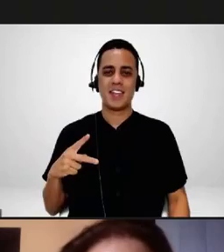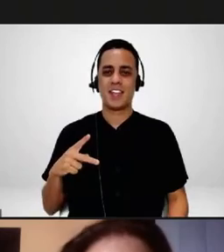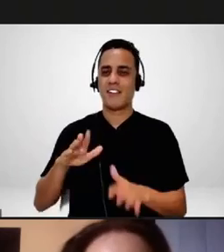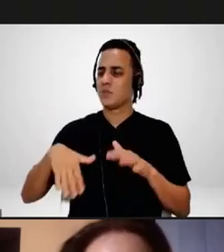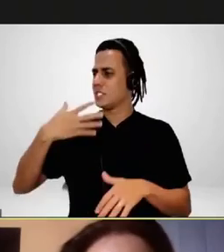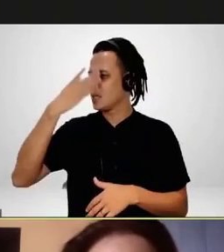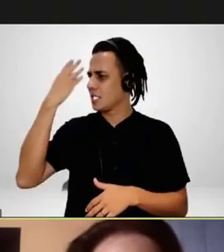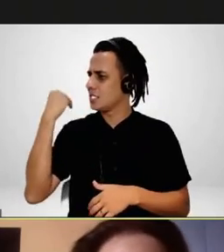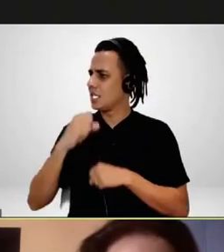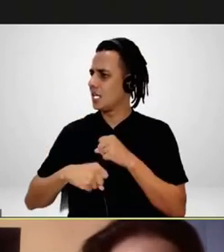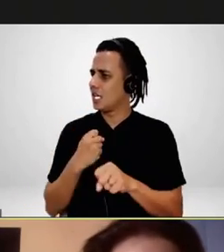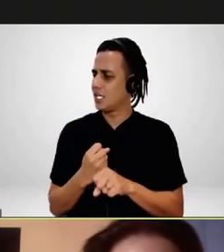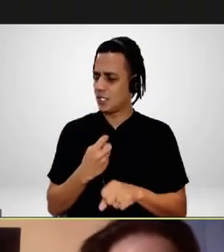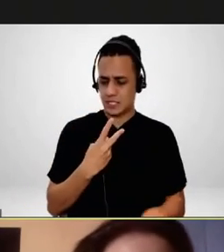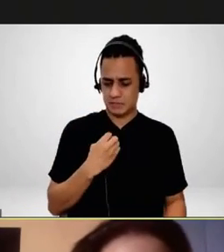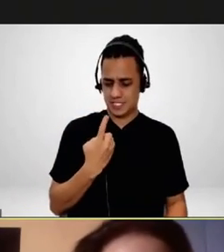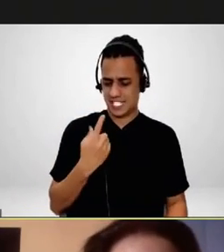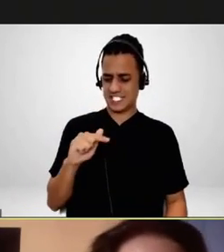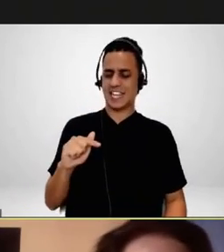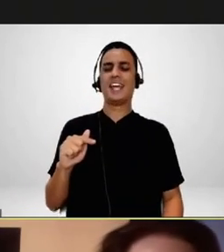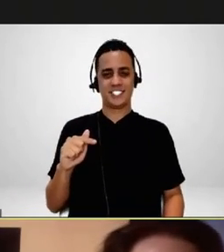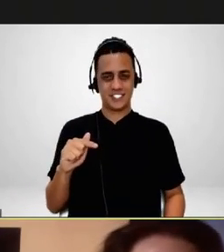ano, é 2017.